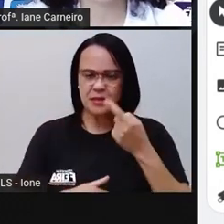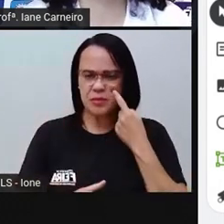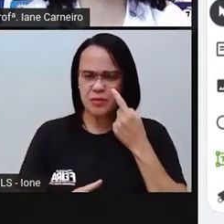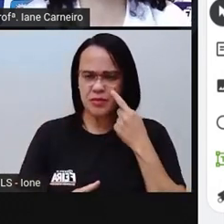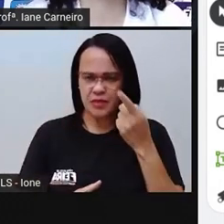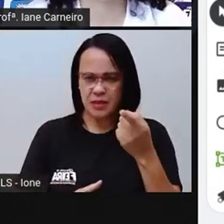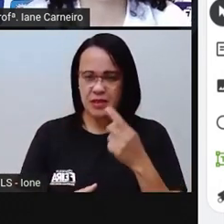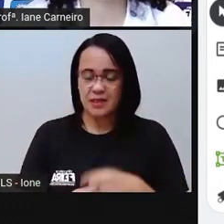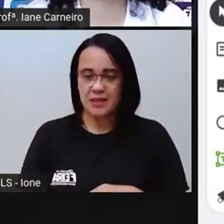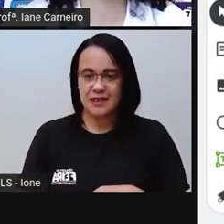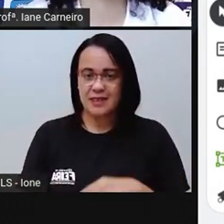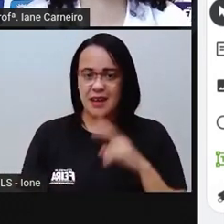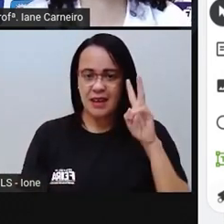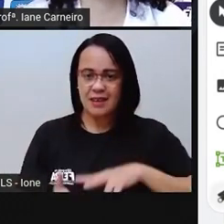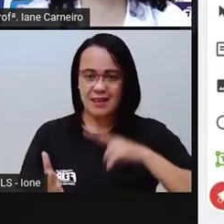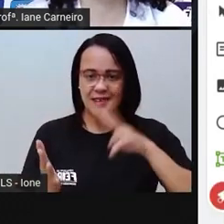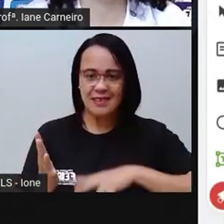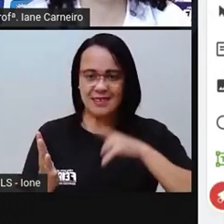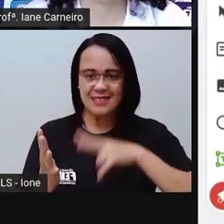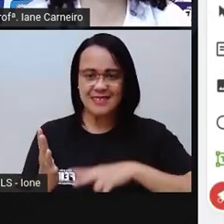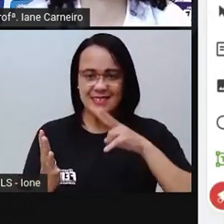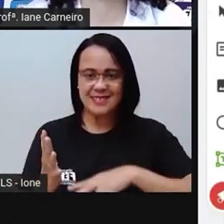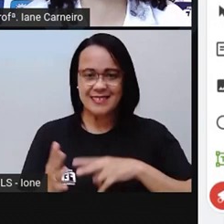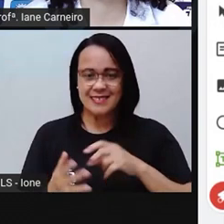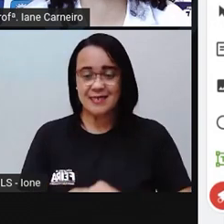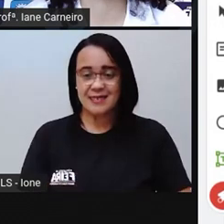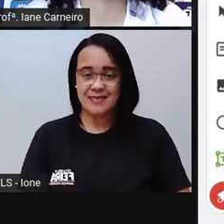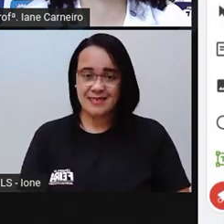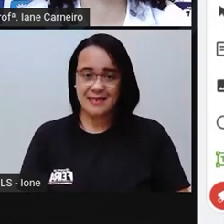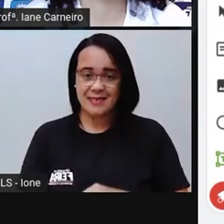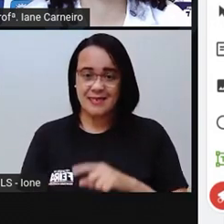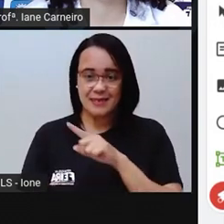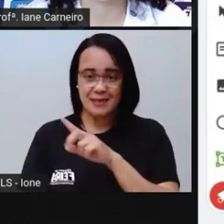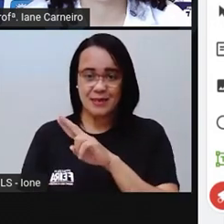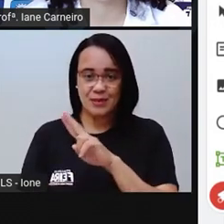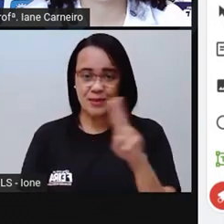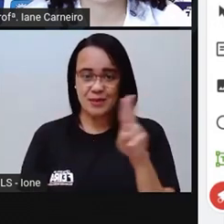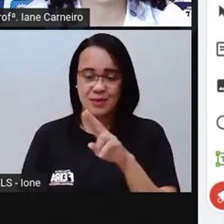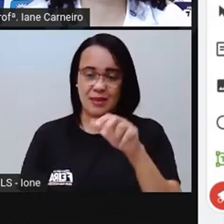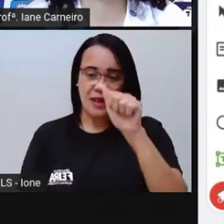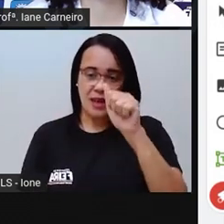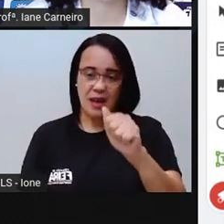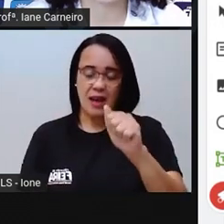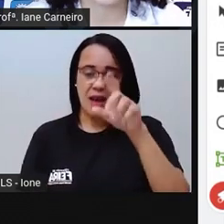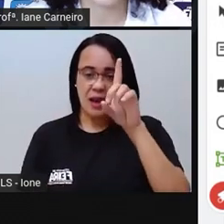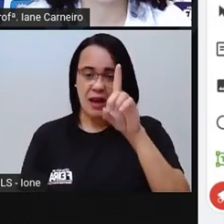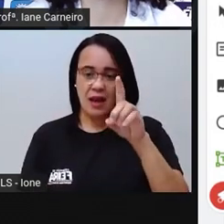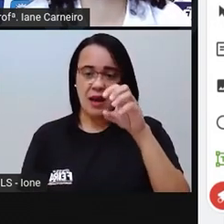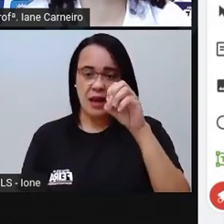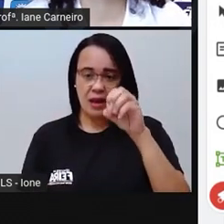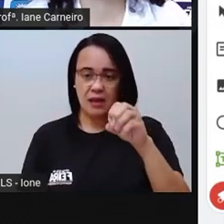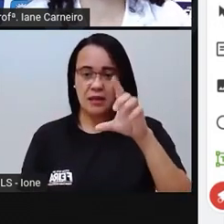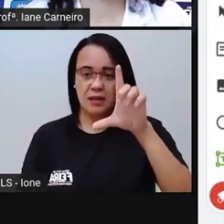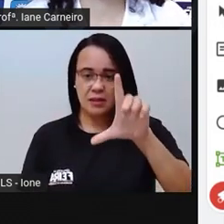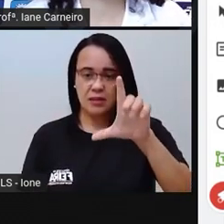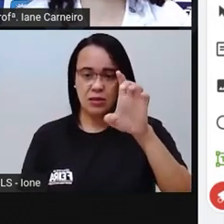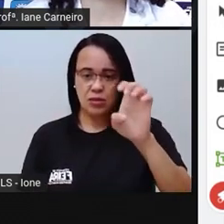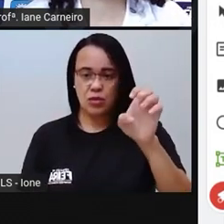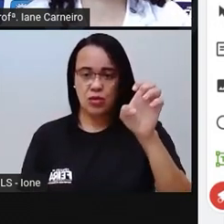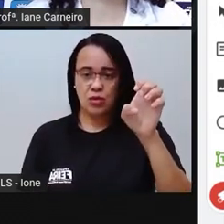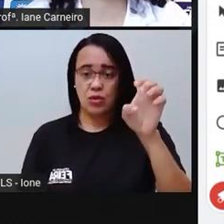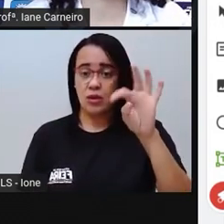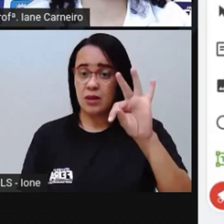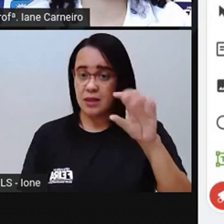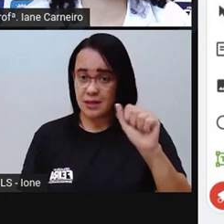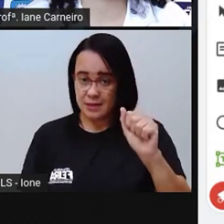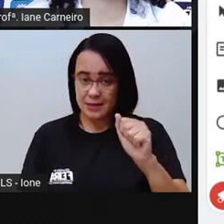uma? Vamos lá, ó. Aqui a gente tem a adoleta, a